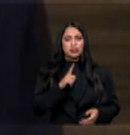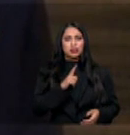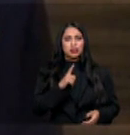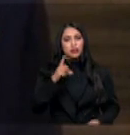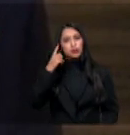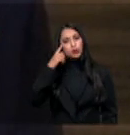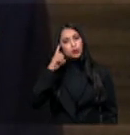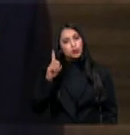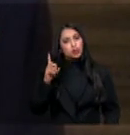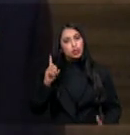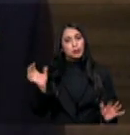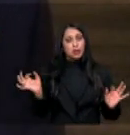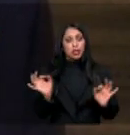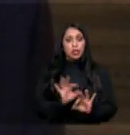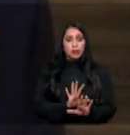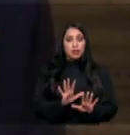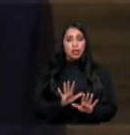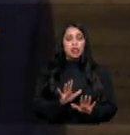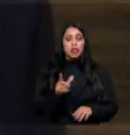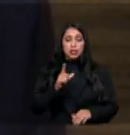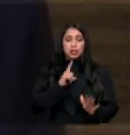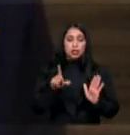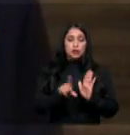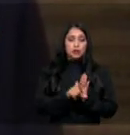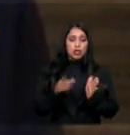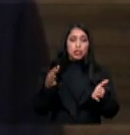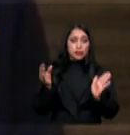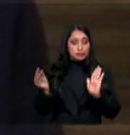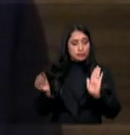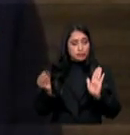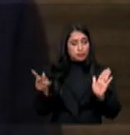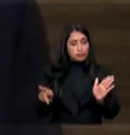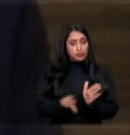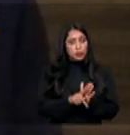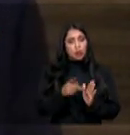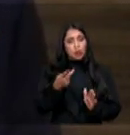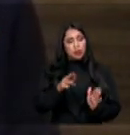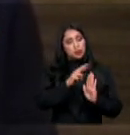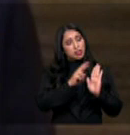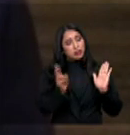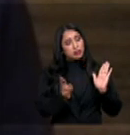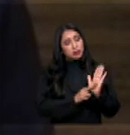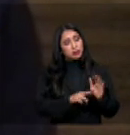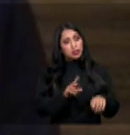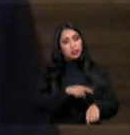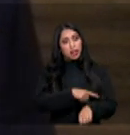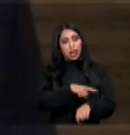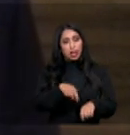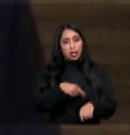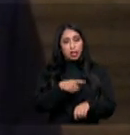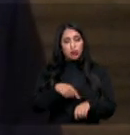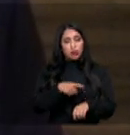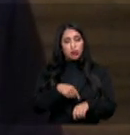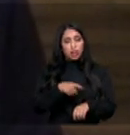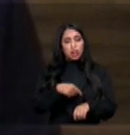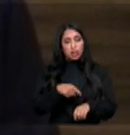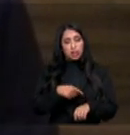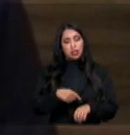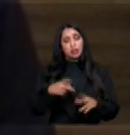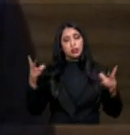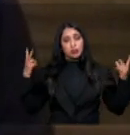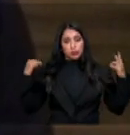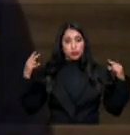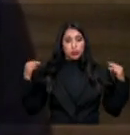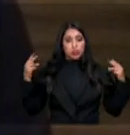acabar quando da aprovação de uma lei específica regulamentando essa questão da carga horária dos motoristas. Mas,